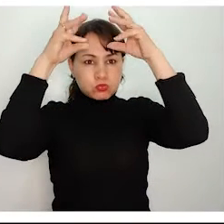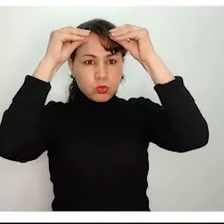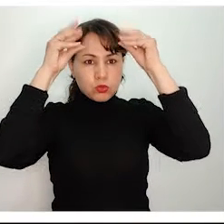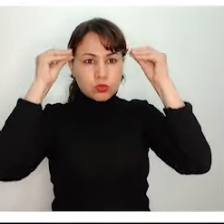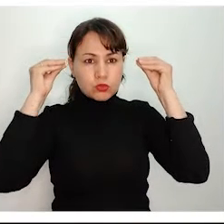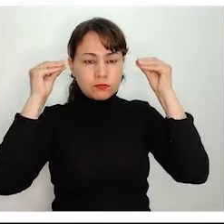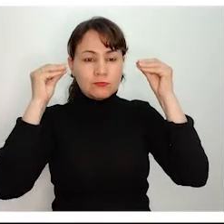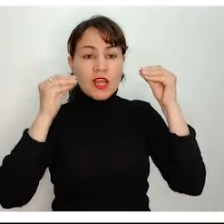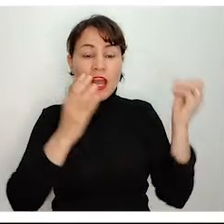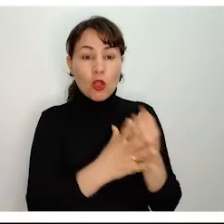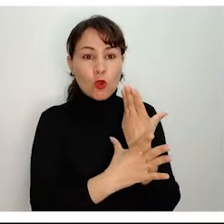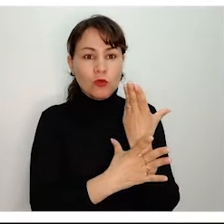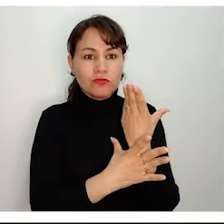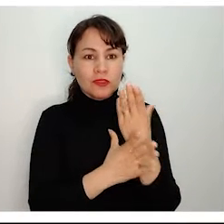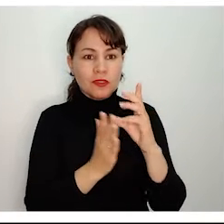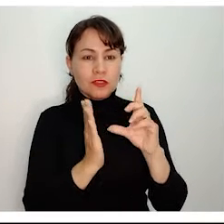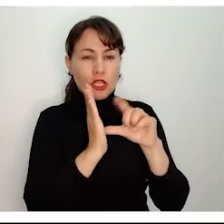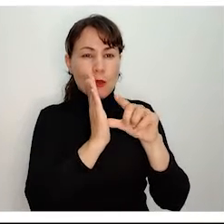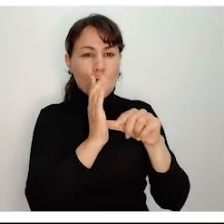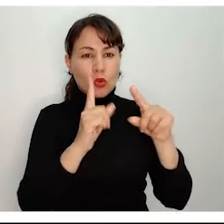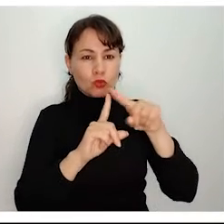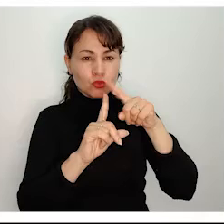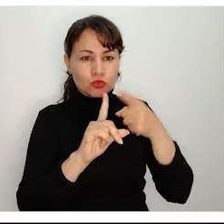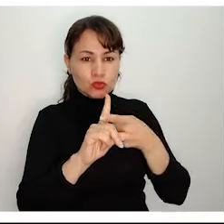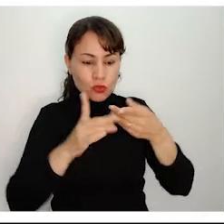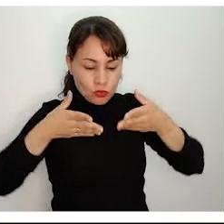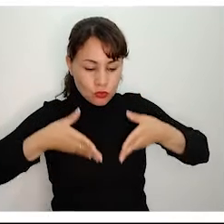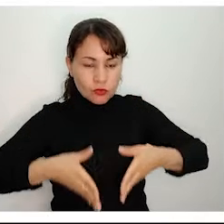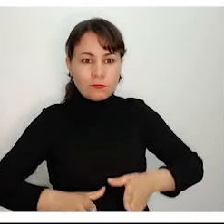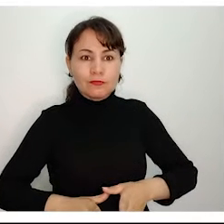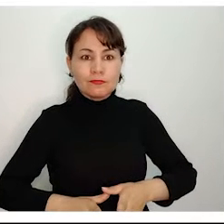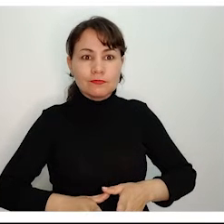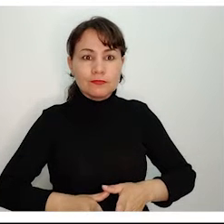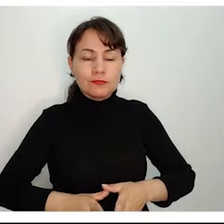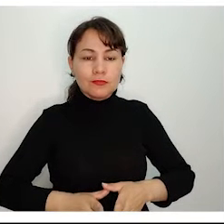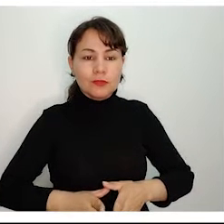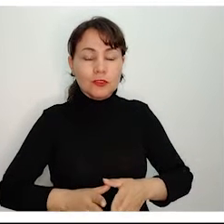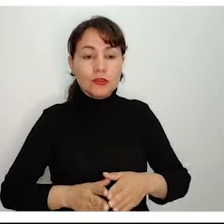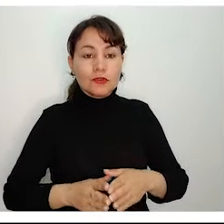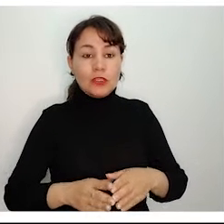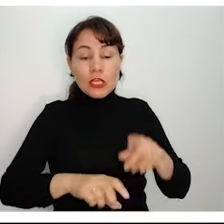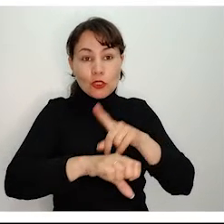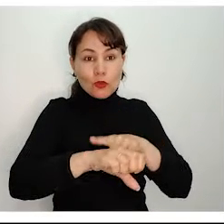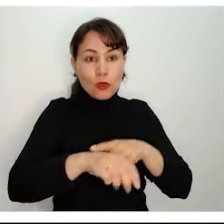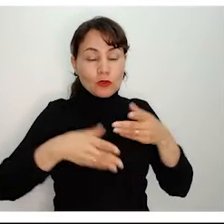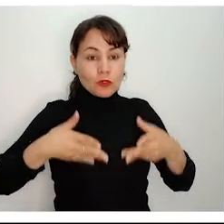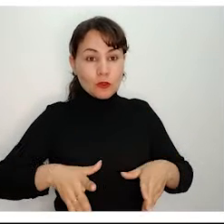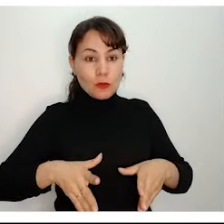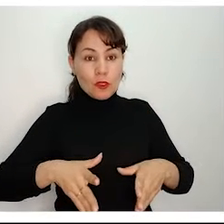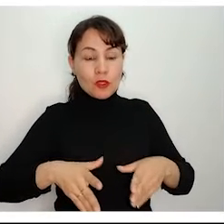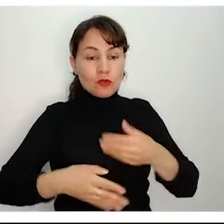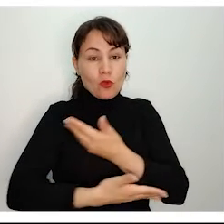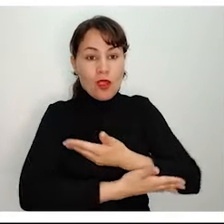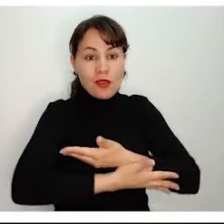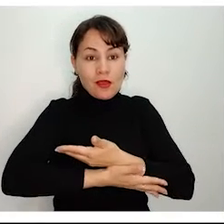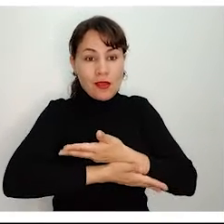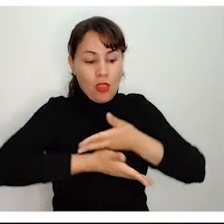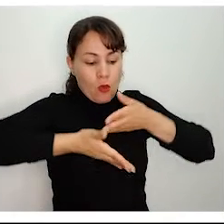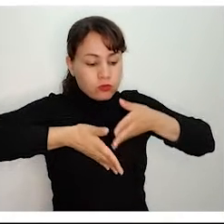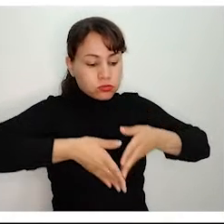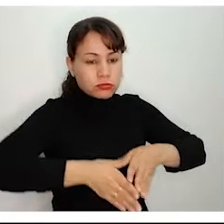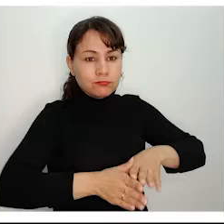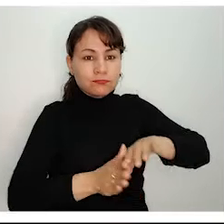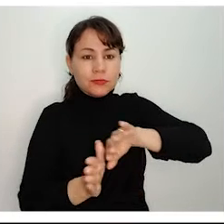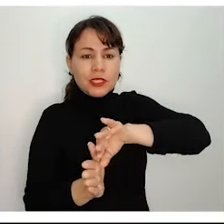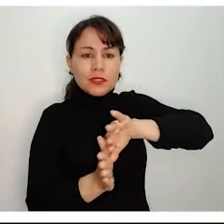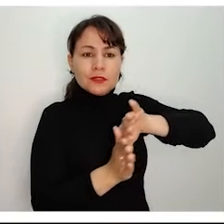Essa poda, ela acontece após o nascimento. E após o nascimento, a criança sai